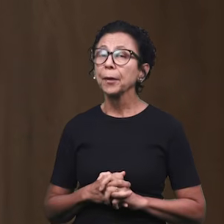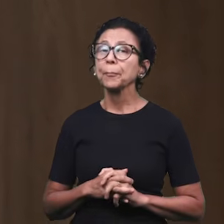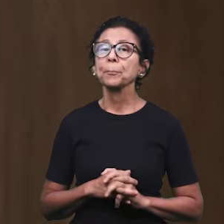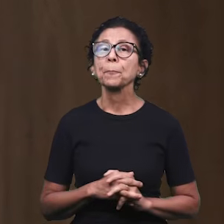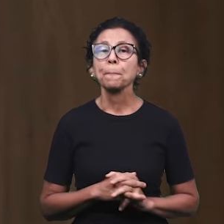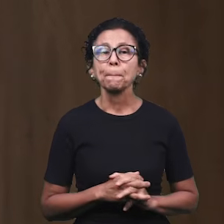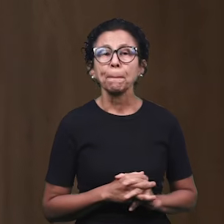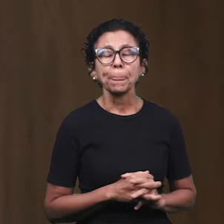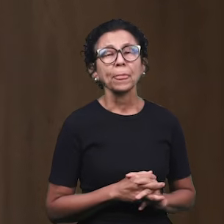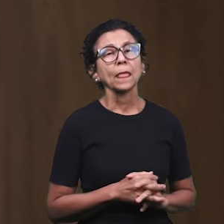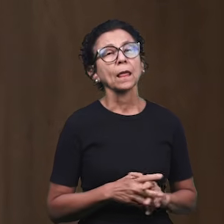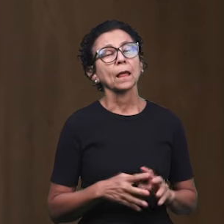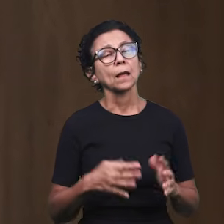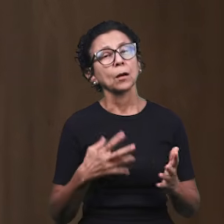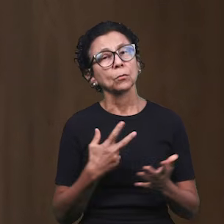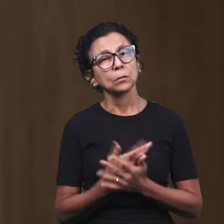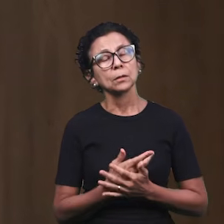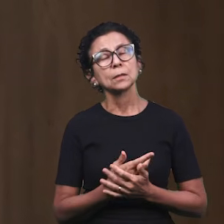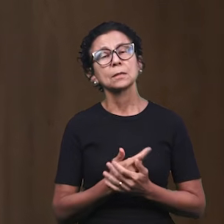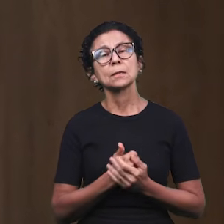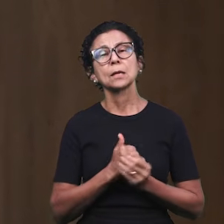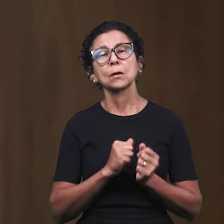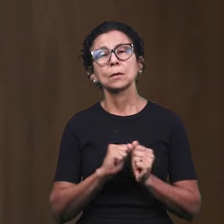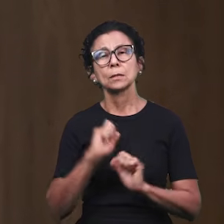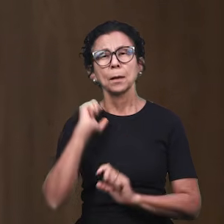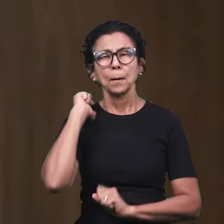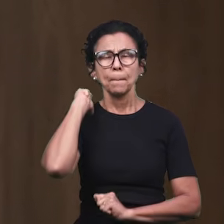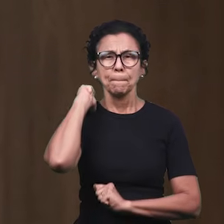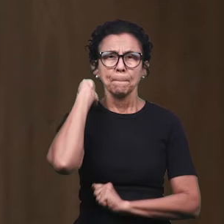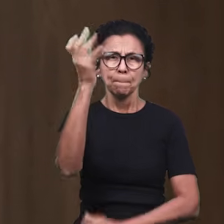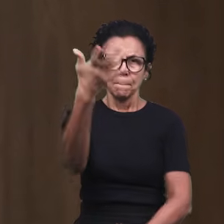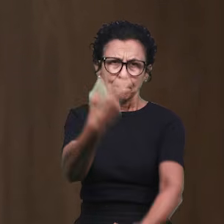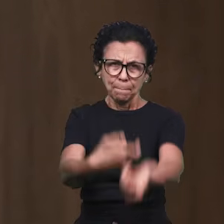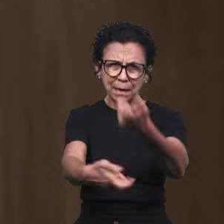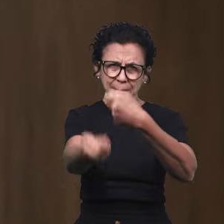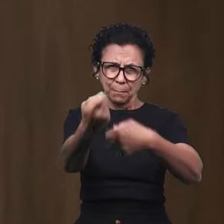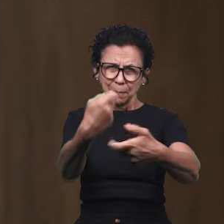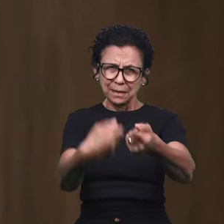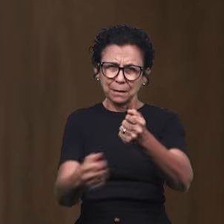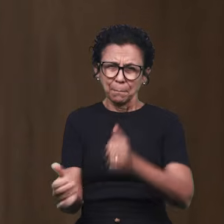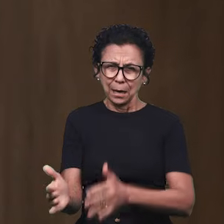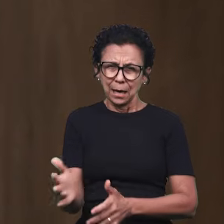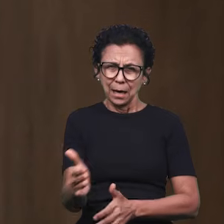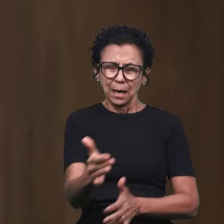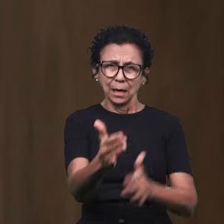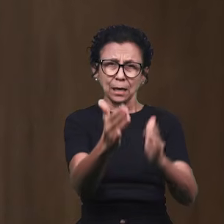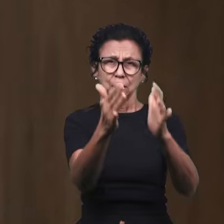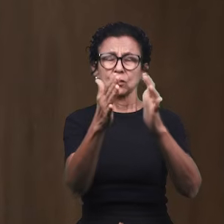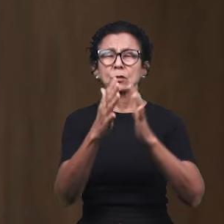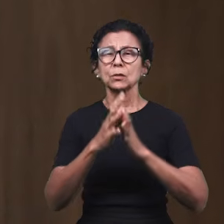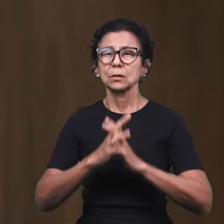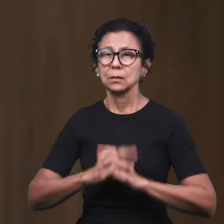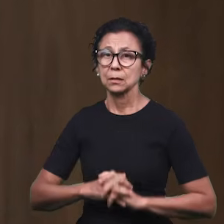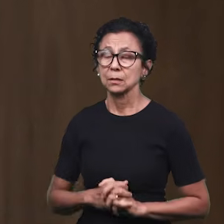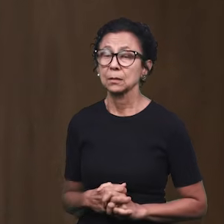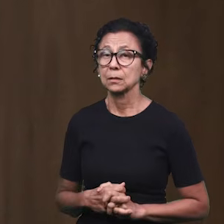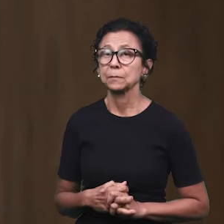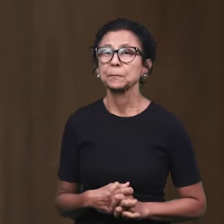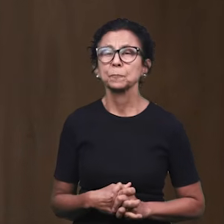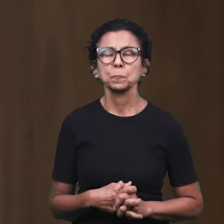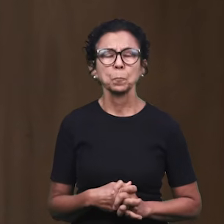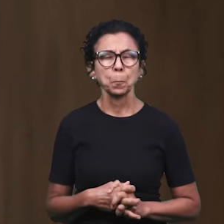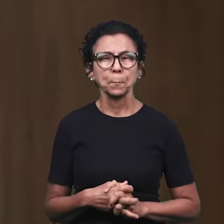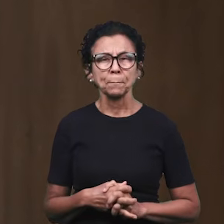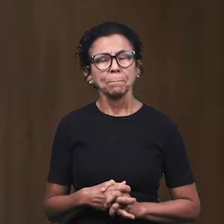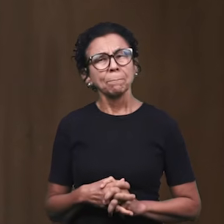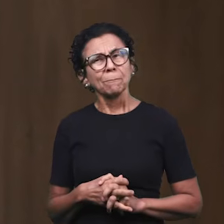pesca maravilhosa também. A diferença lá, que lá foram 153 grandes peixes.